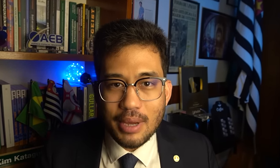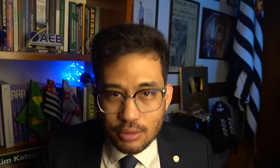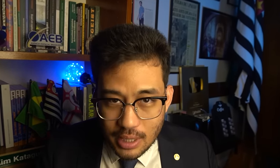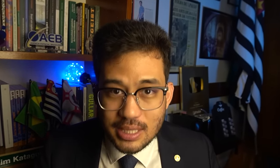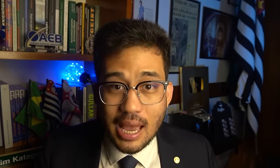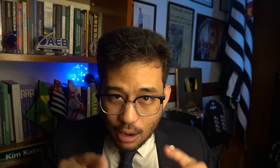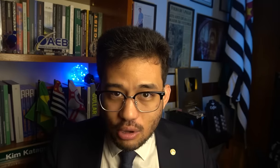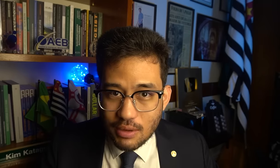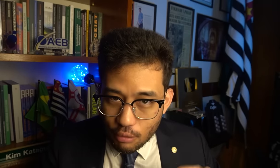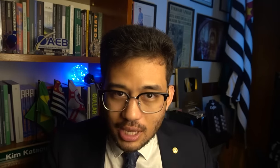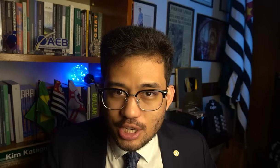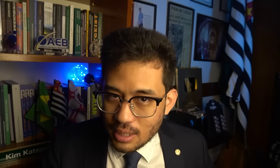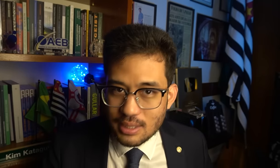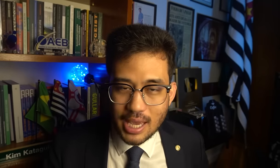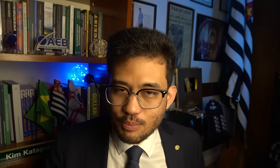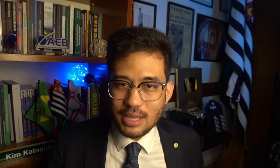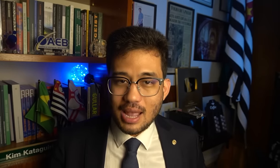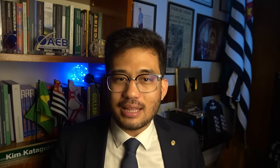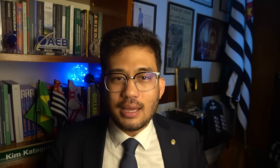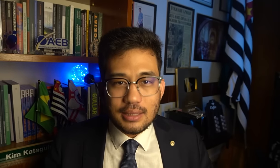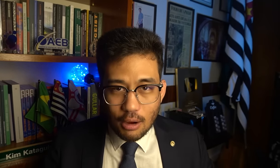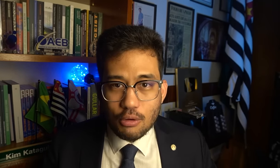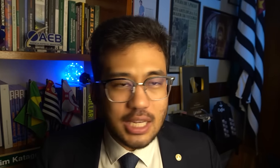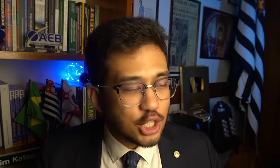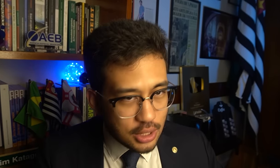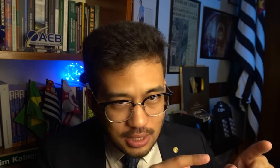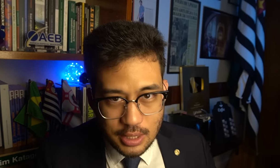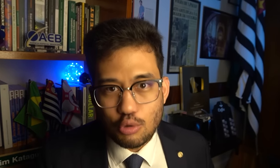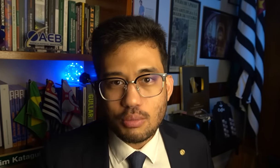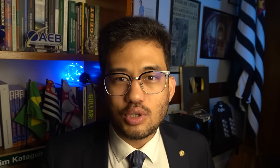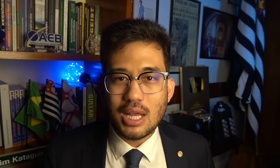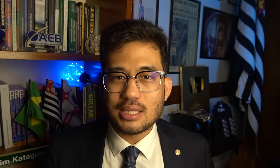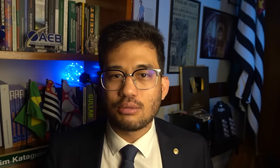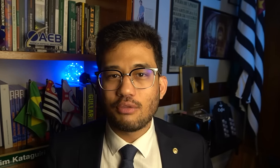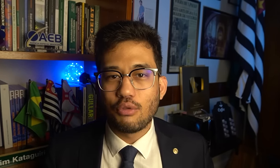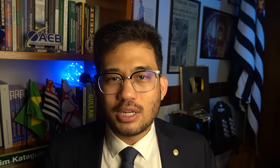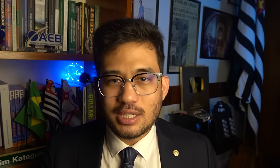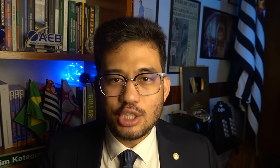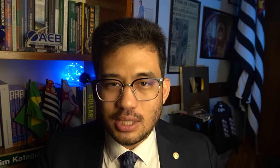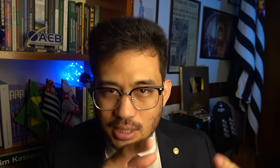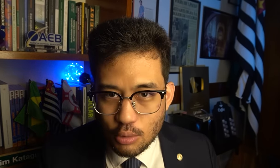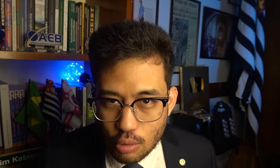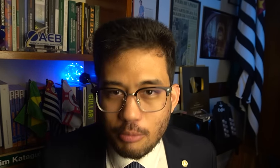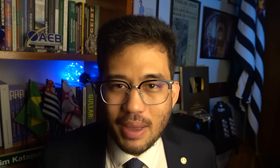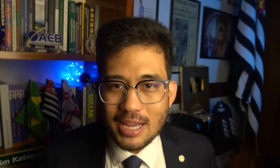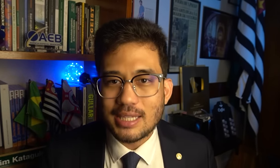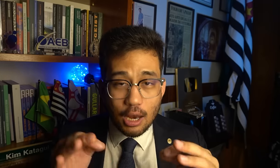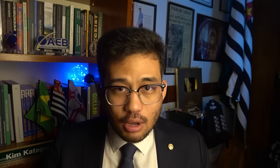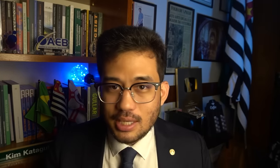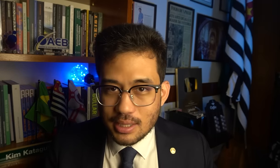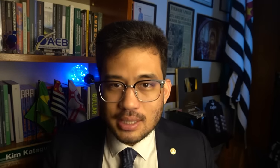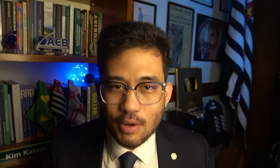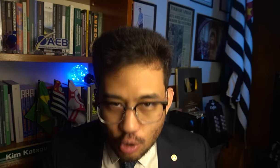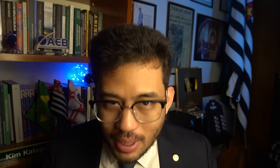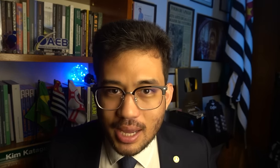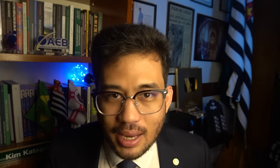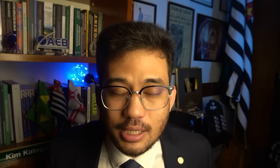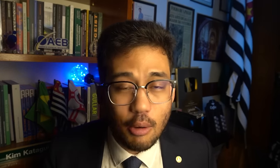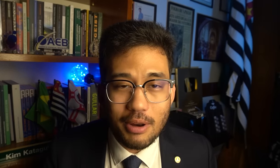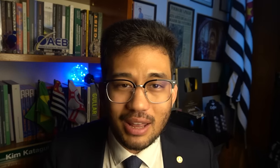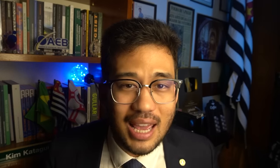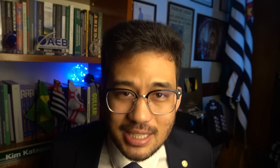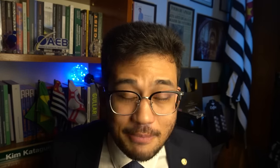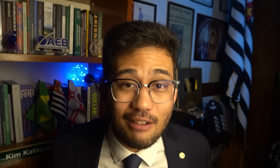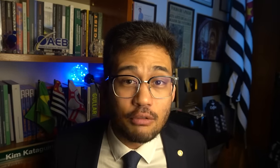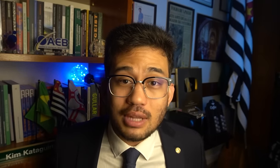do parlamento tem que ser: a nossa vontade tem que ser respeitada. Então, se a gente decidiu sobre exoneração da Folha, se a gente decidiu sobre PERS, a nossa decisão é soberana